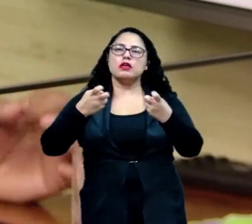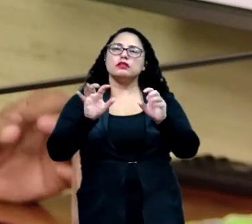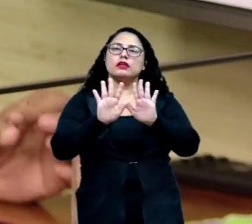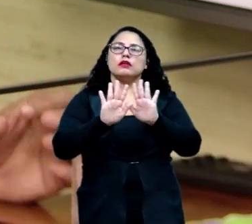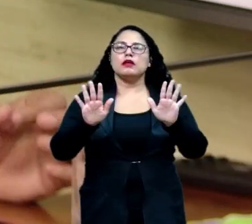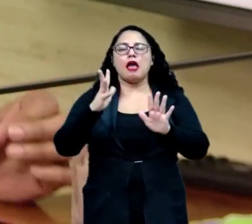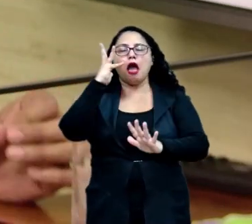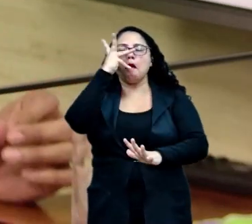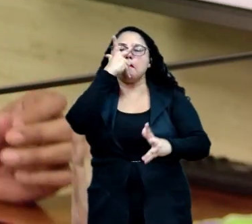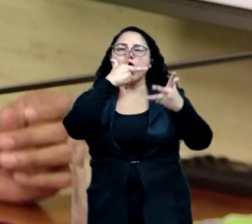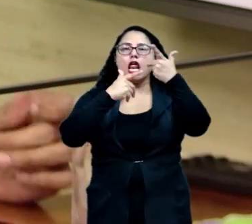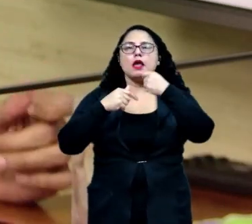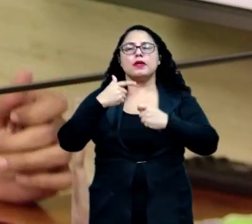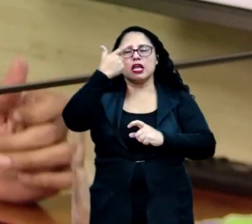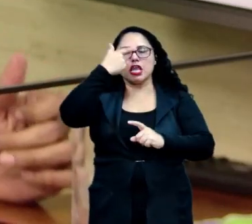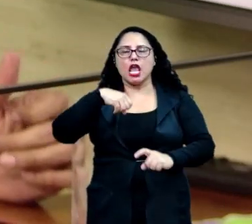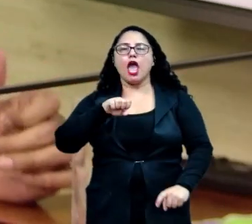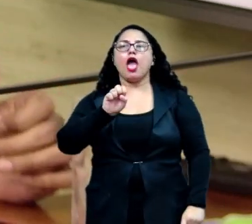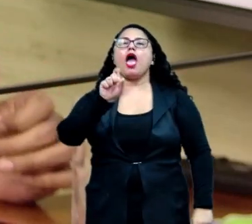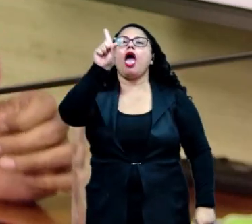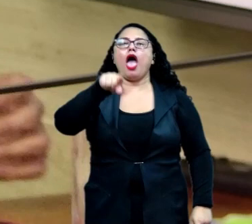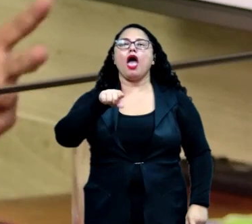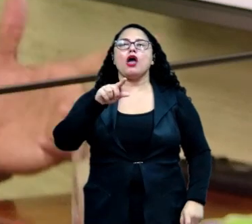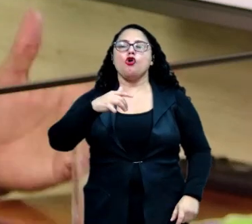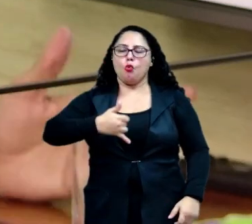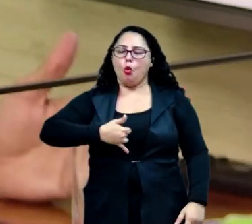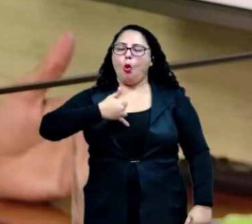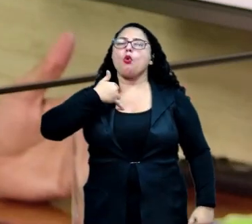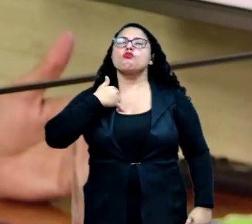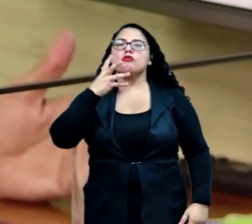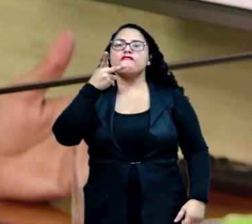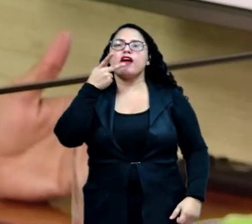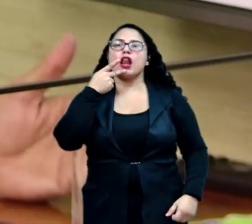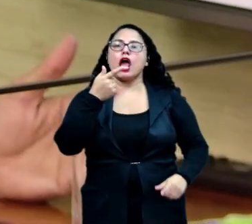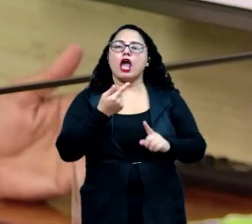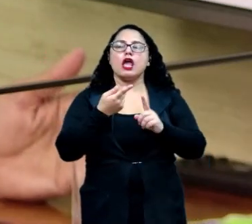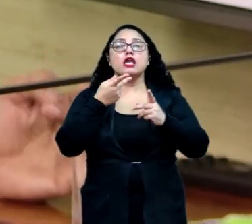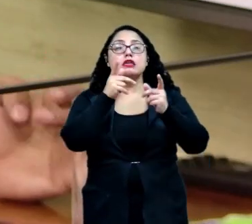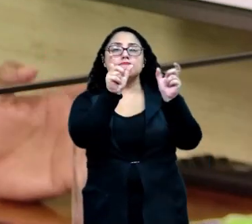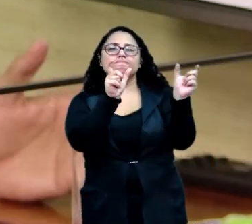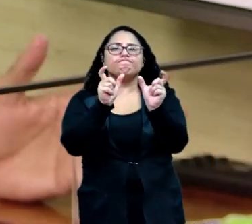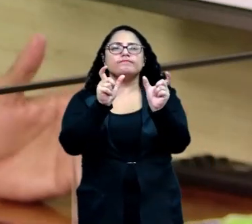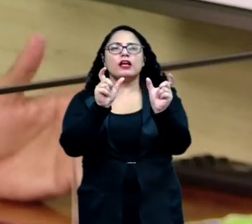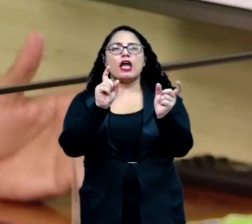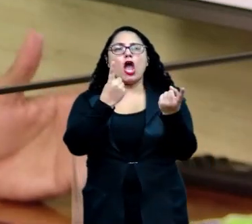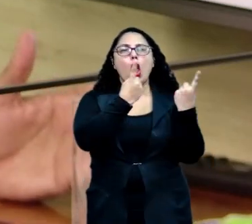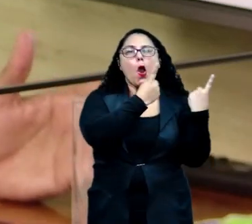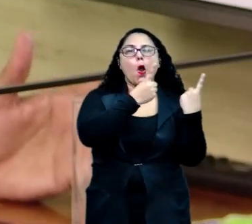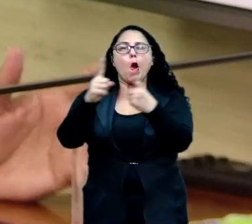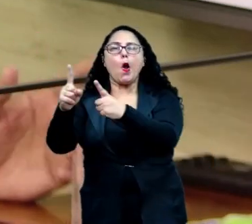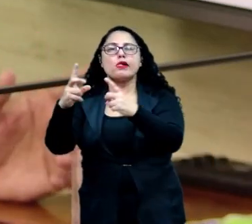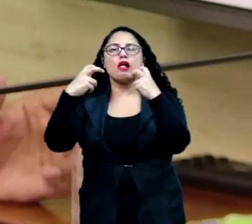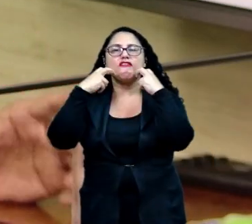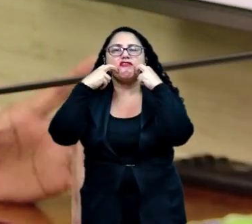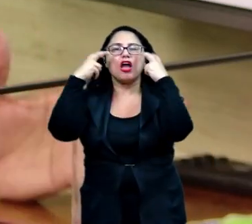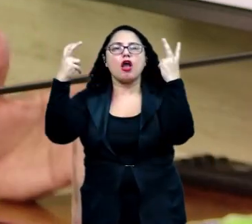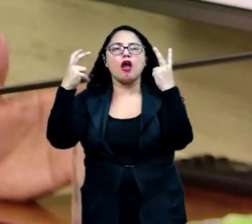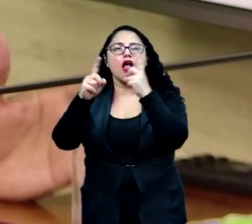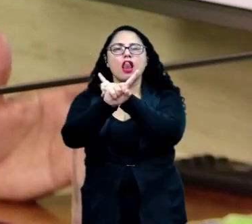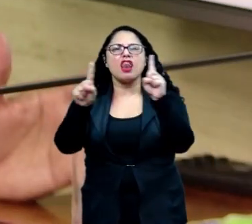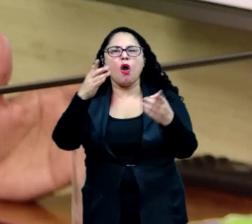ser quem se é. E o orgulho, como eu falei, iniciei a fala, é o avesso da vergonha.